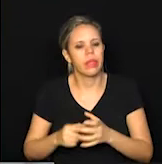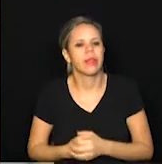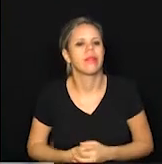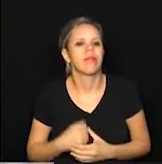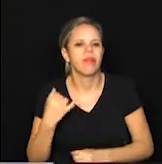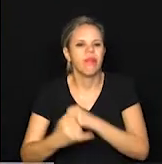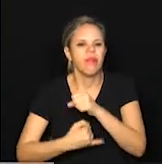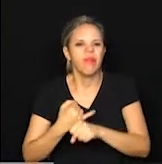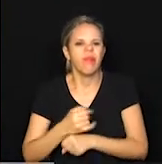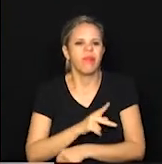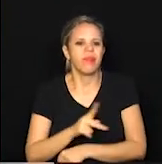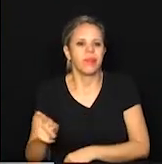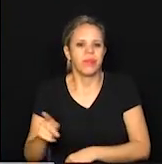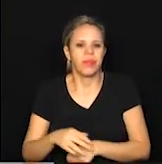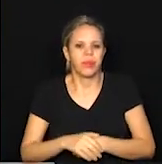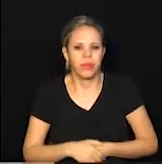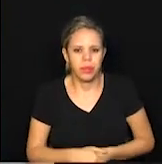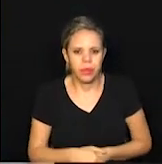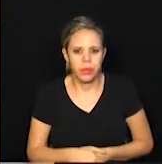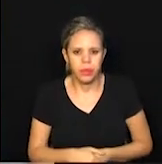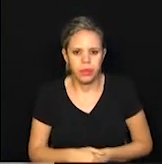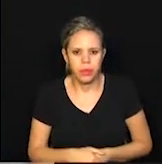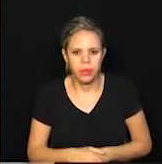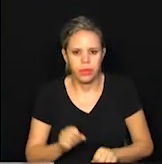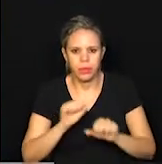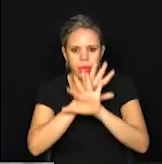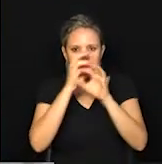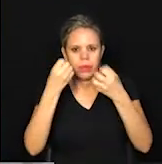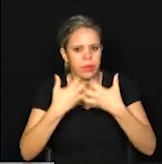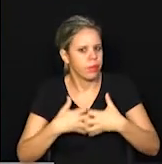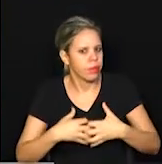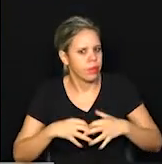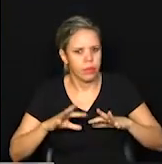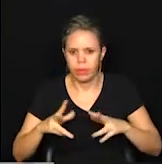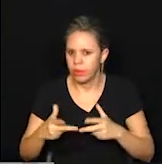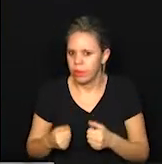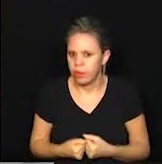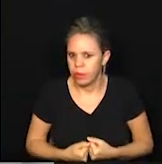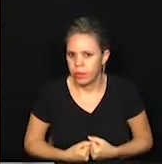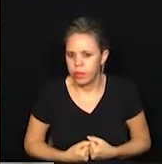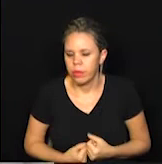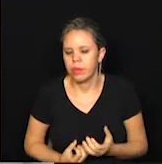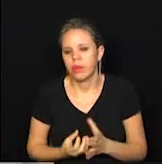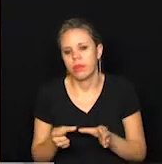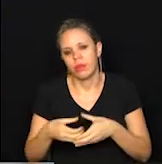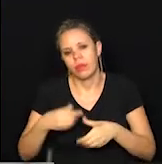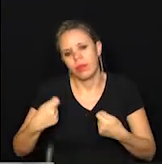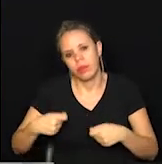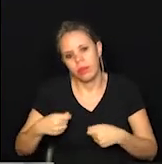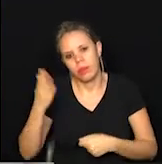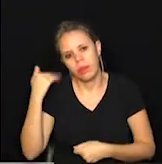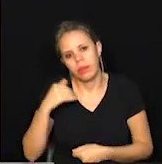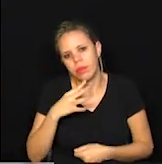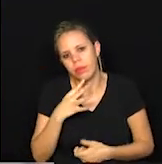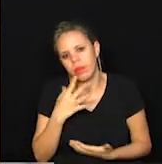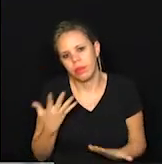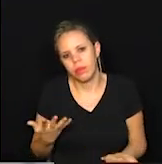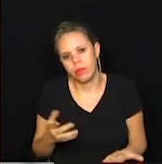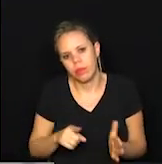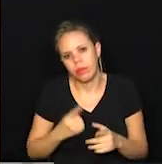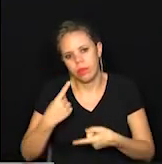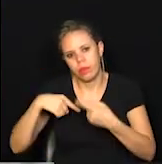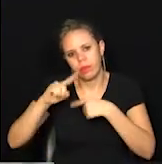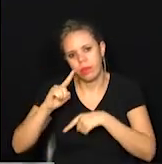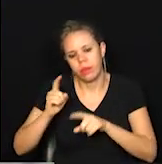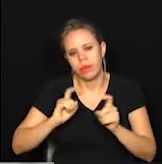online com os presidentes, qual foi esclarecido todos o que o clube precisava saber, e foi um sucesso